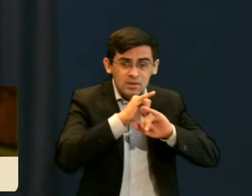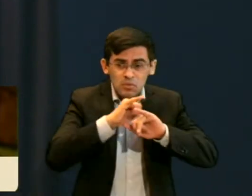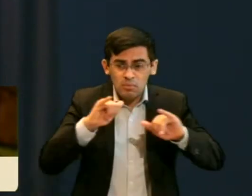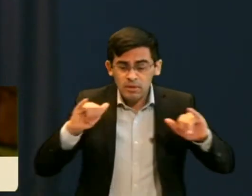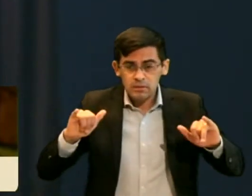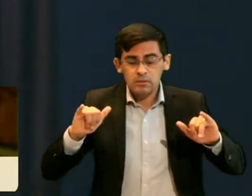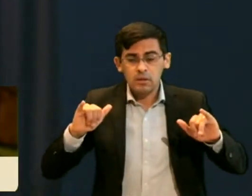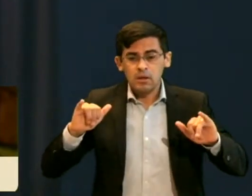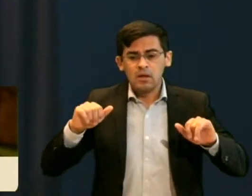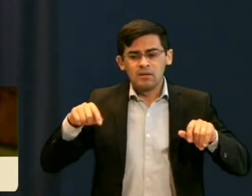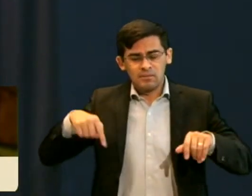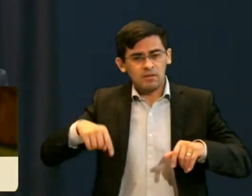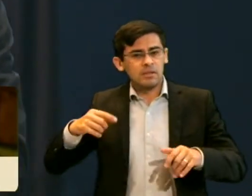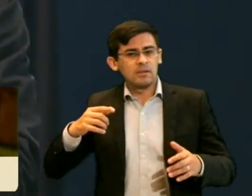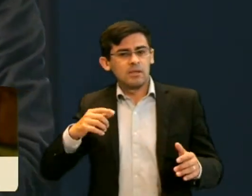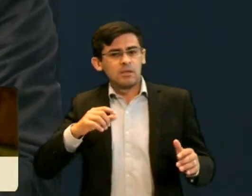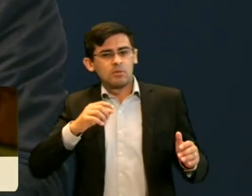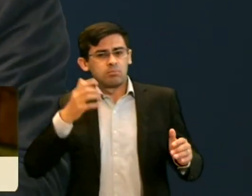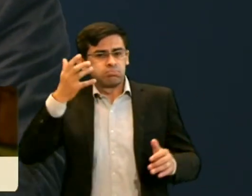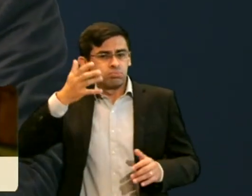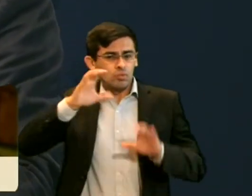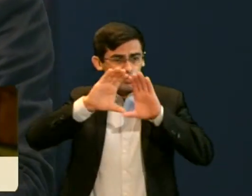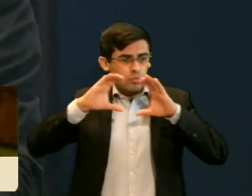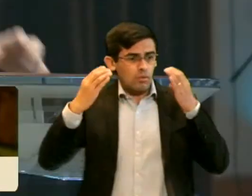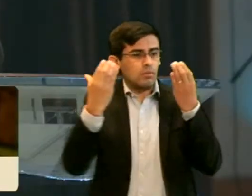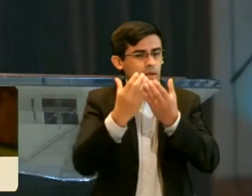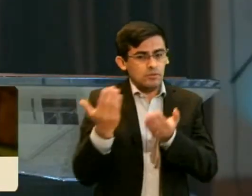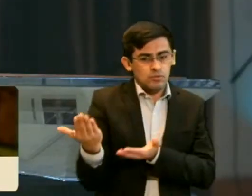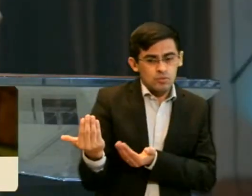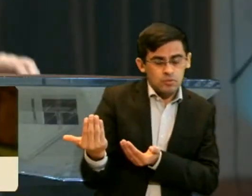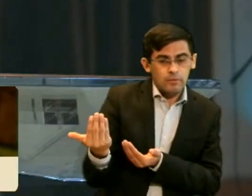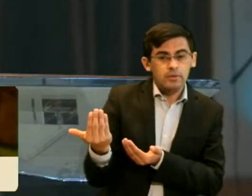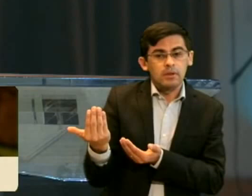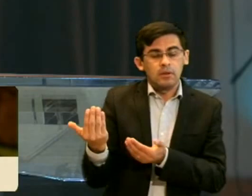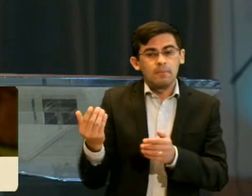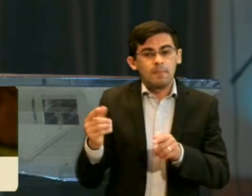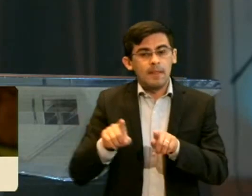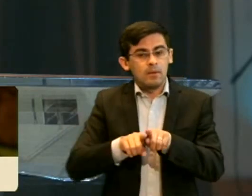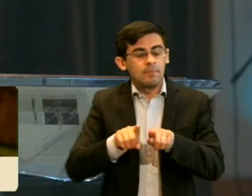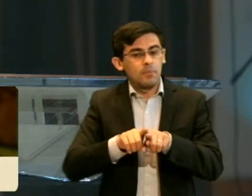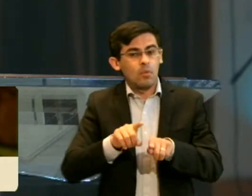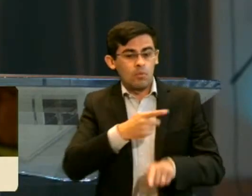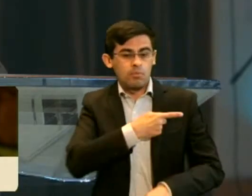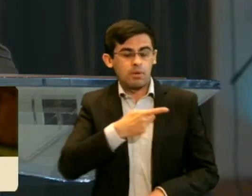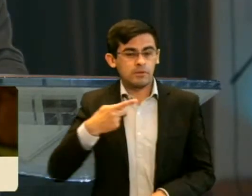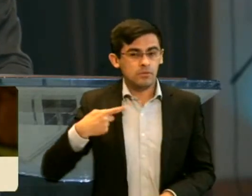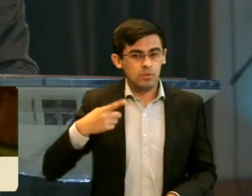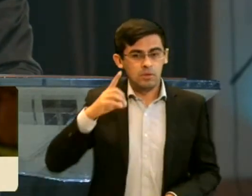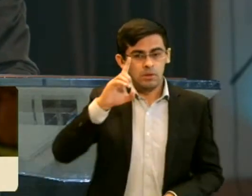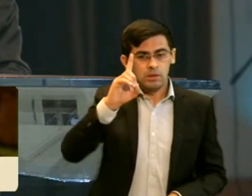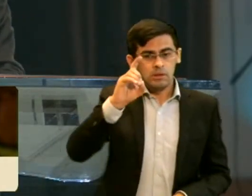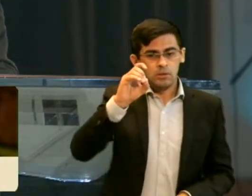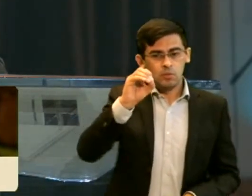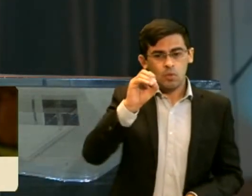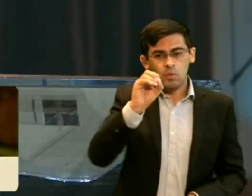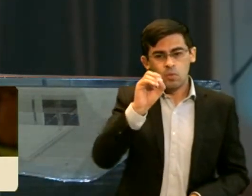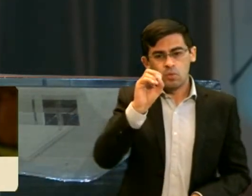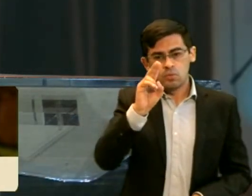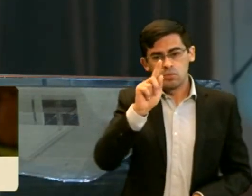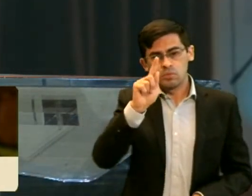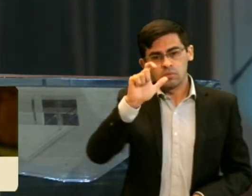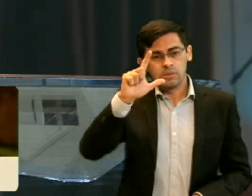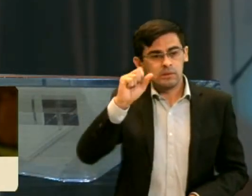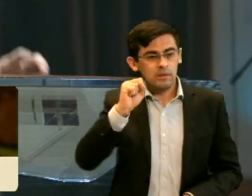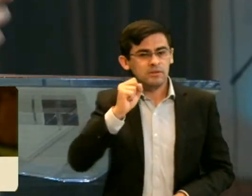na conferência, achei muito interessante uma das palavras, quem ministrou aqui foi o pastor Douglas Gonçalves, e ele estava